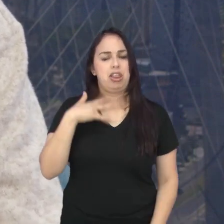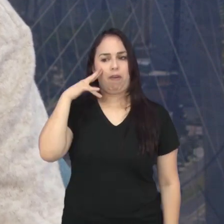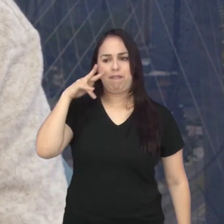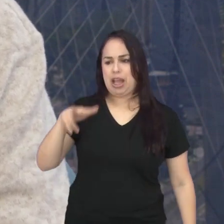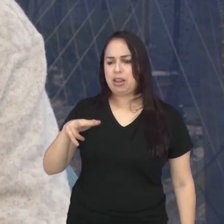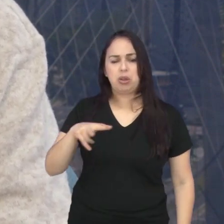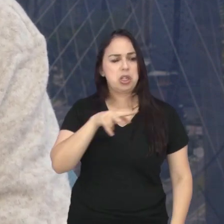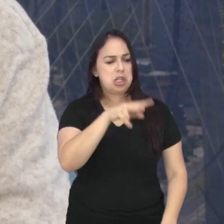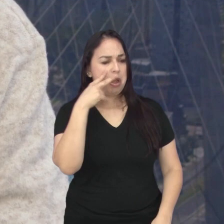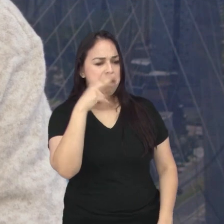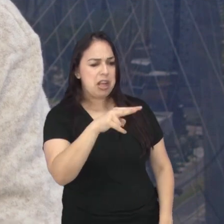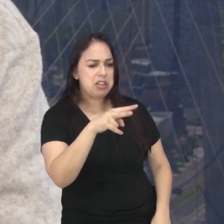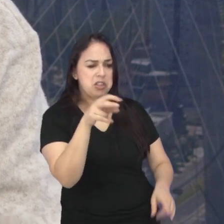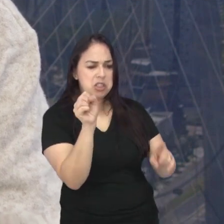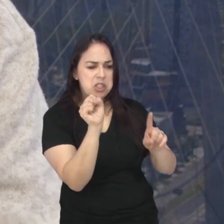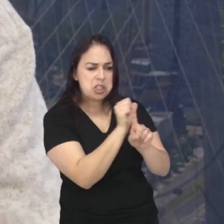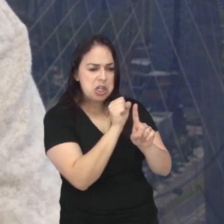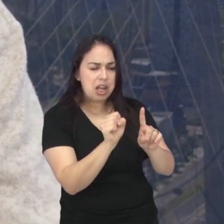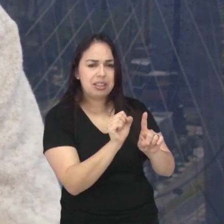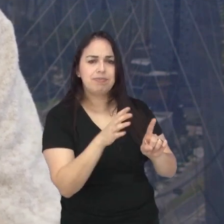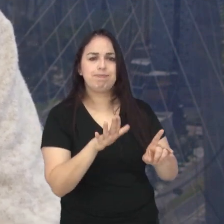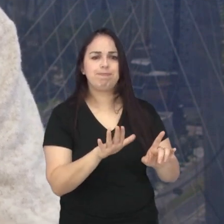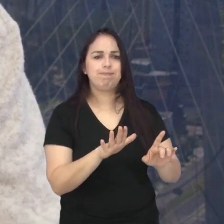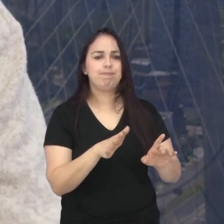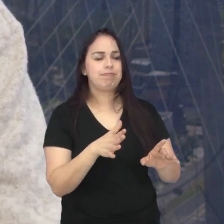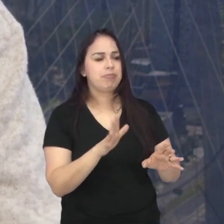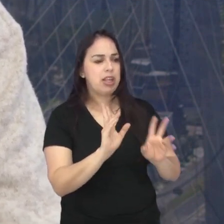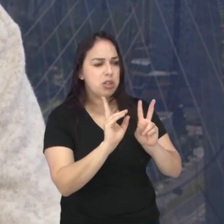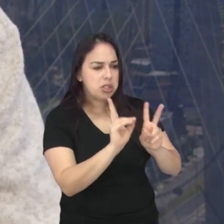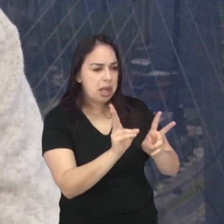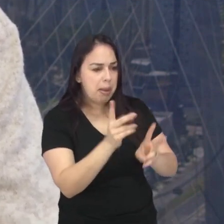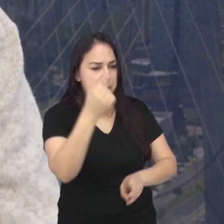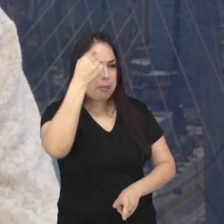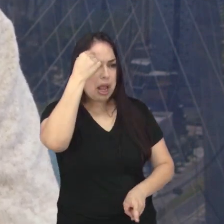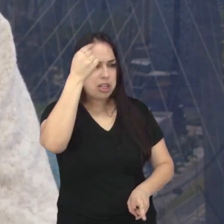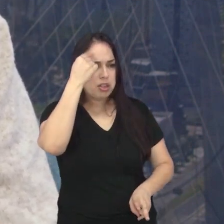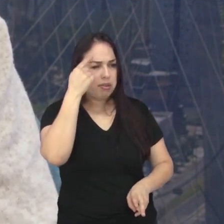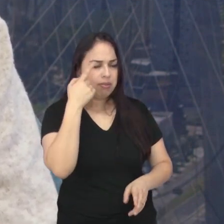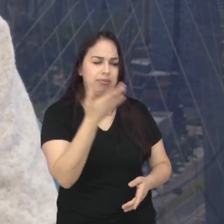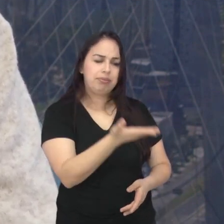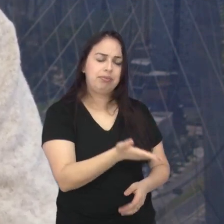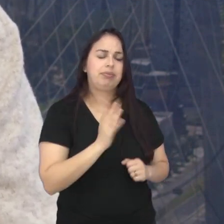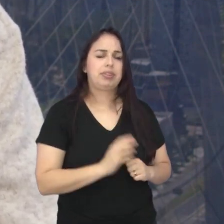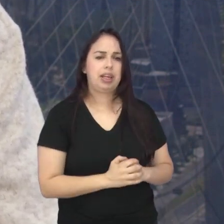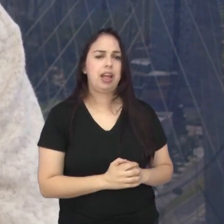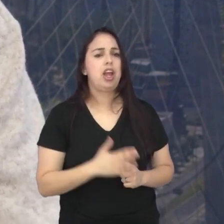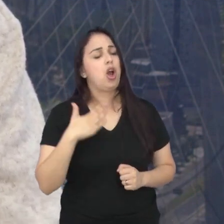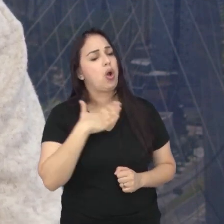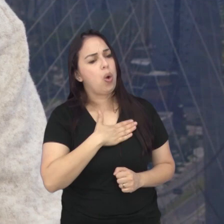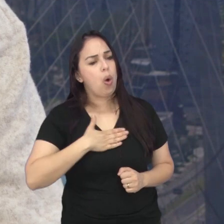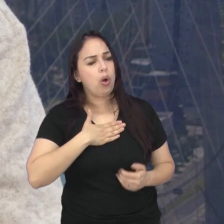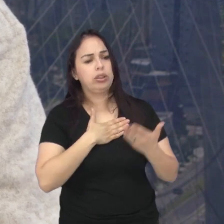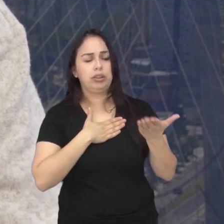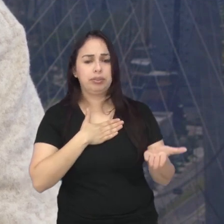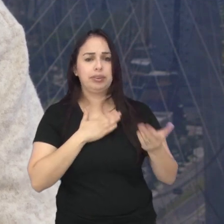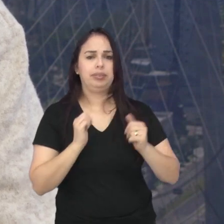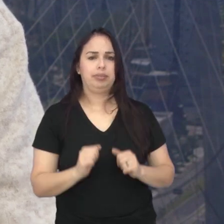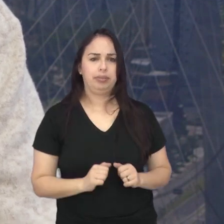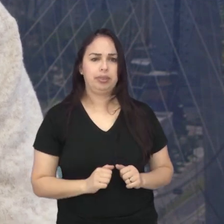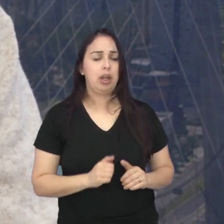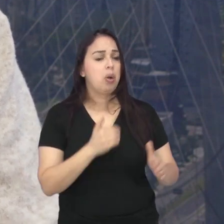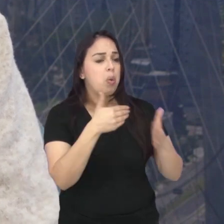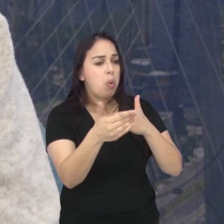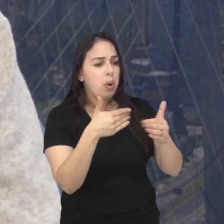olha, eu tô vendo que você tá sofrendo violência, mas se colocando, olha, eu tô sempre aqui, eu penso em você, entendeu? Eu gosto de